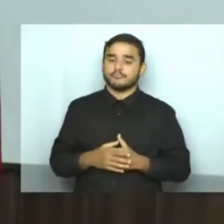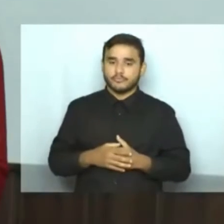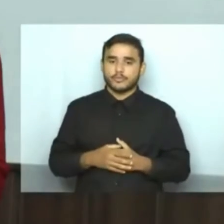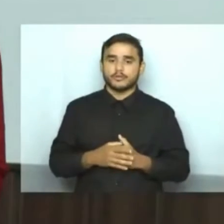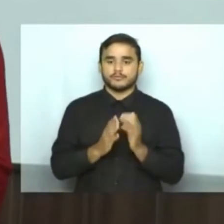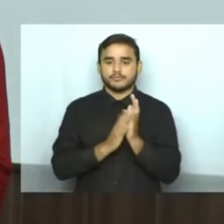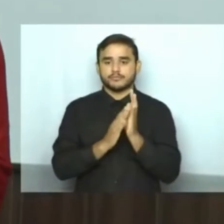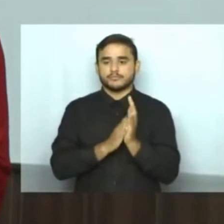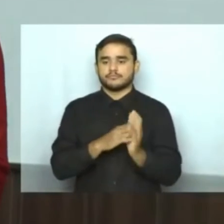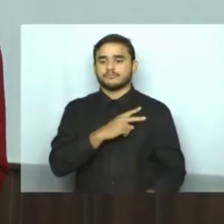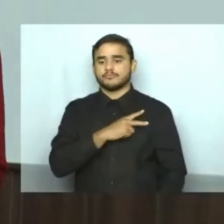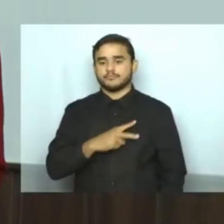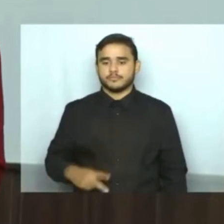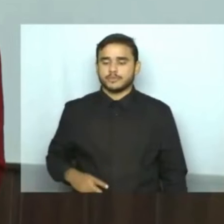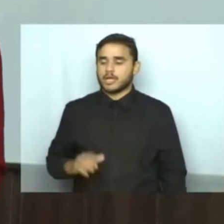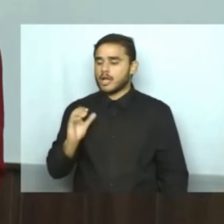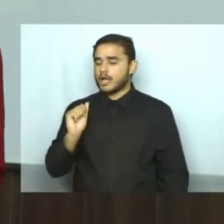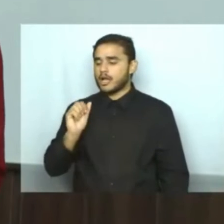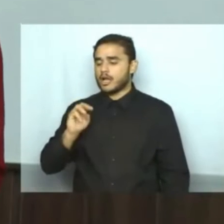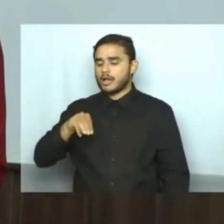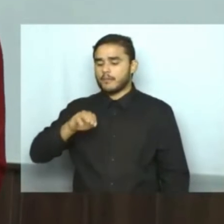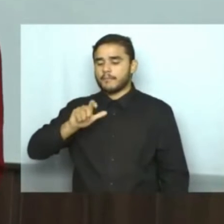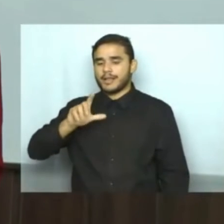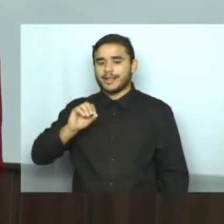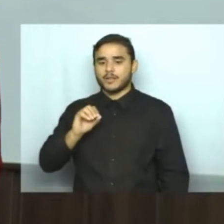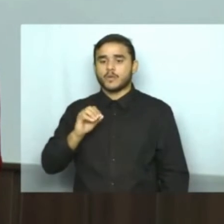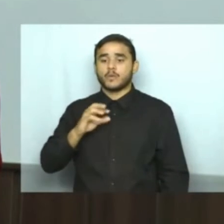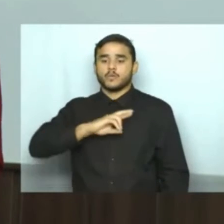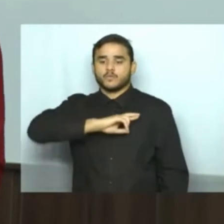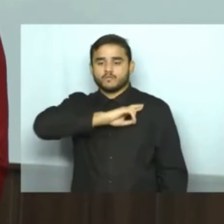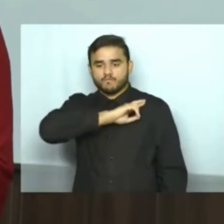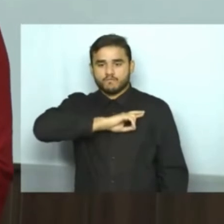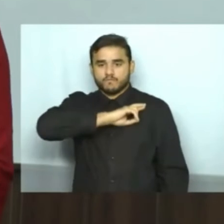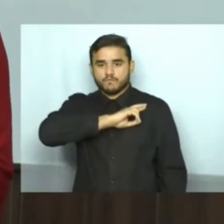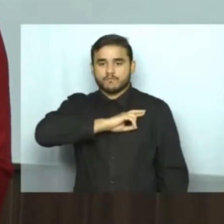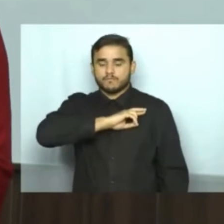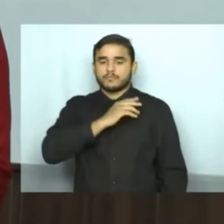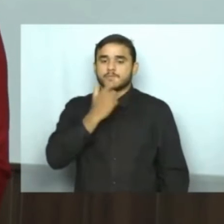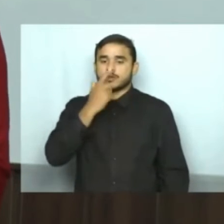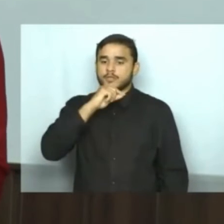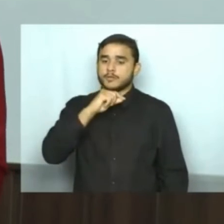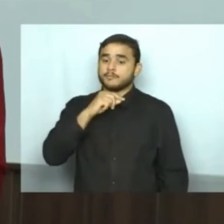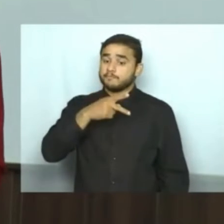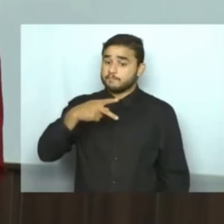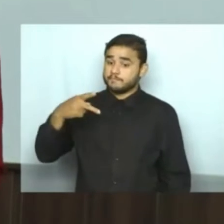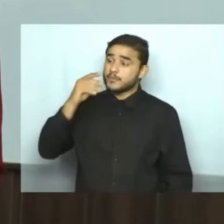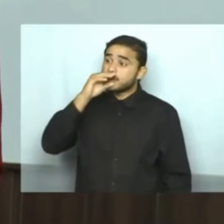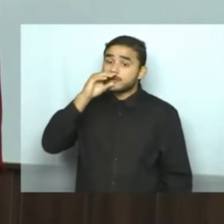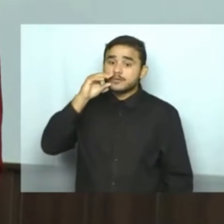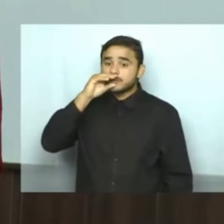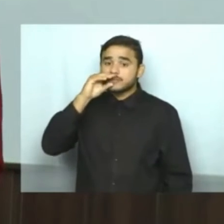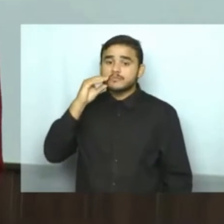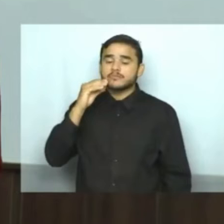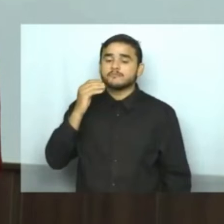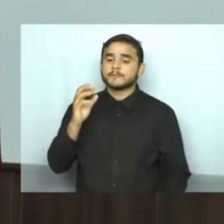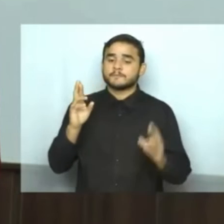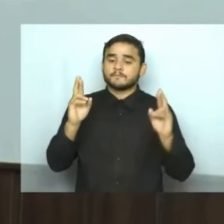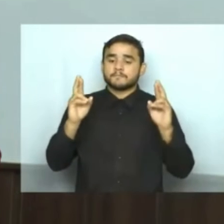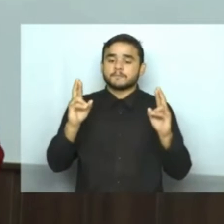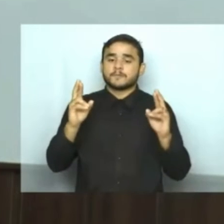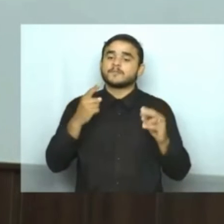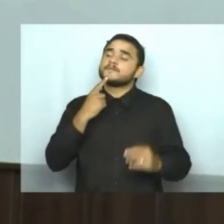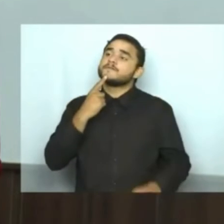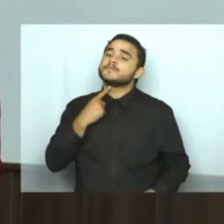eu, o vereador Carmelo Neto, o vereador Sargento Reginaldo, o nosso presidente, o vereador Antônio Henrique, desejar a